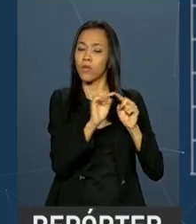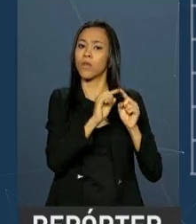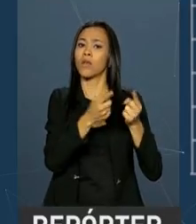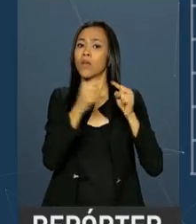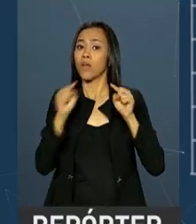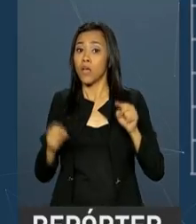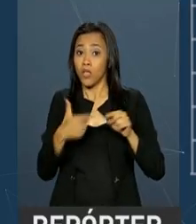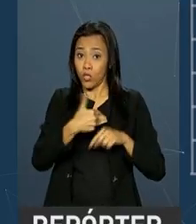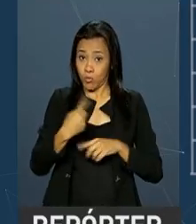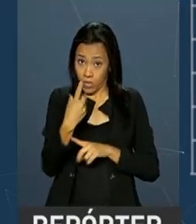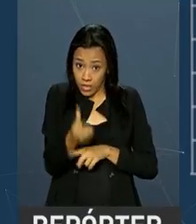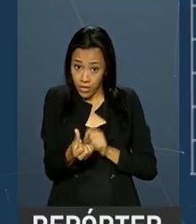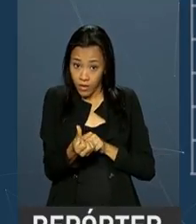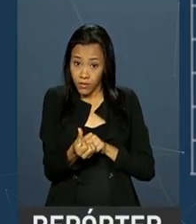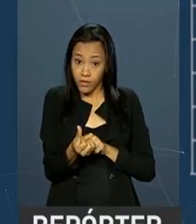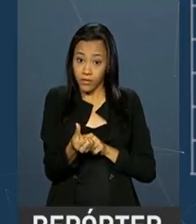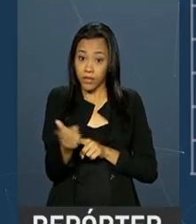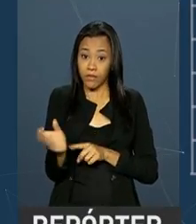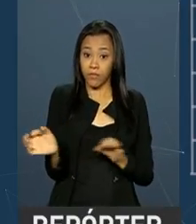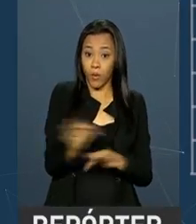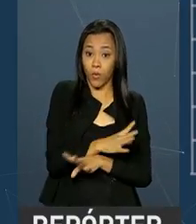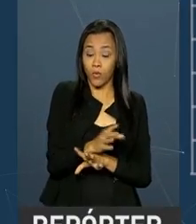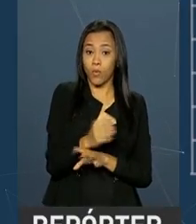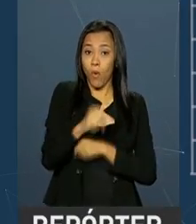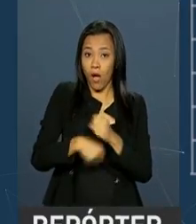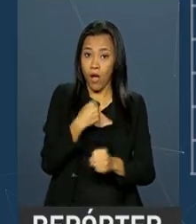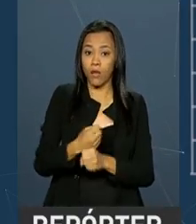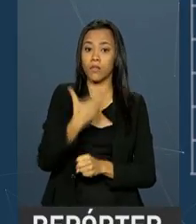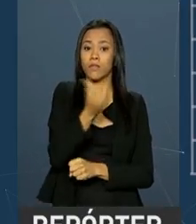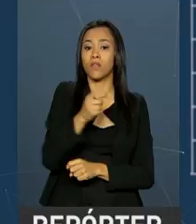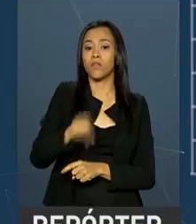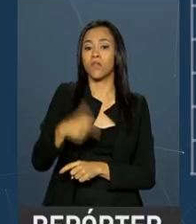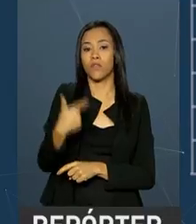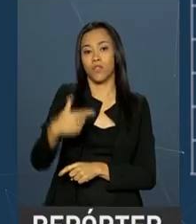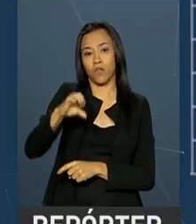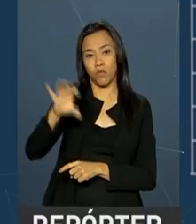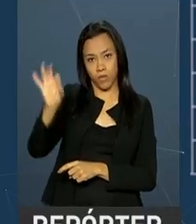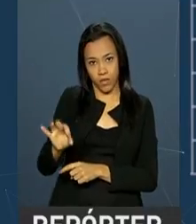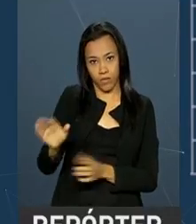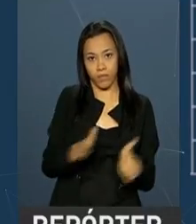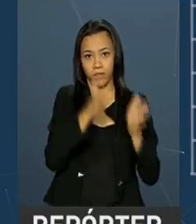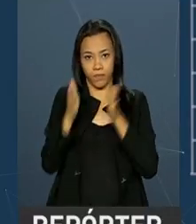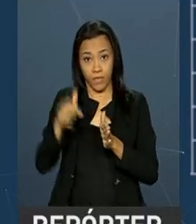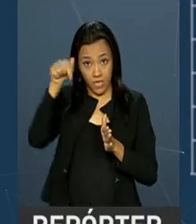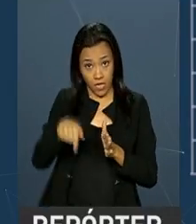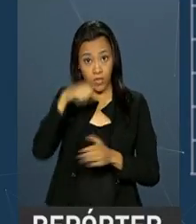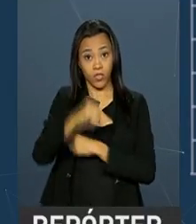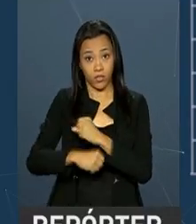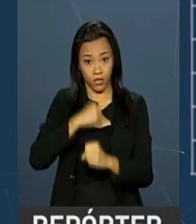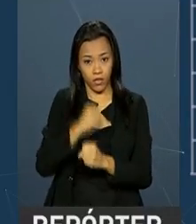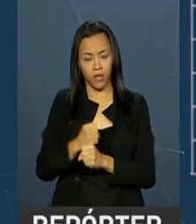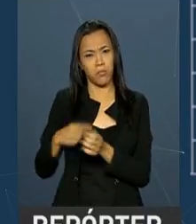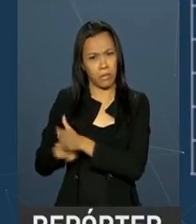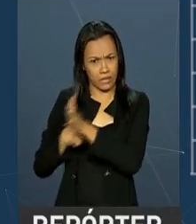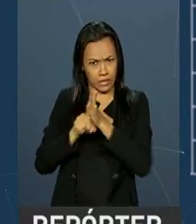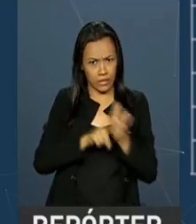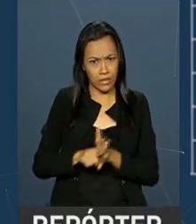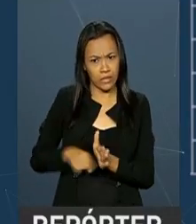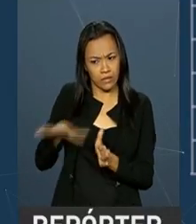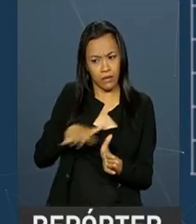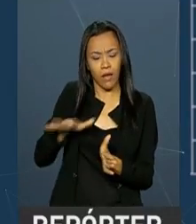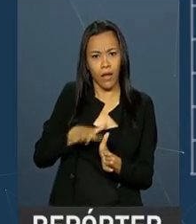2016 ela encerrou o ano em 6,29 por cento e neste ano segundo analistas de mercado